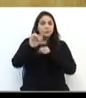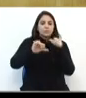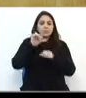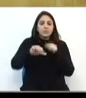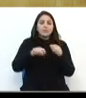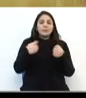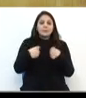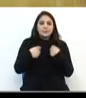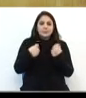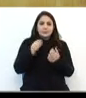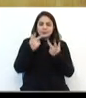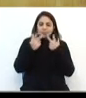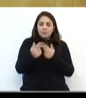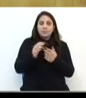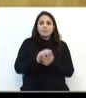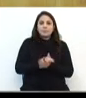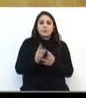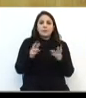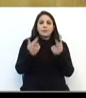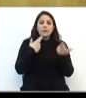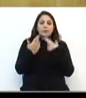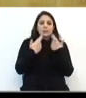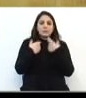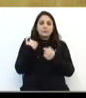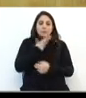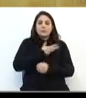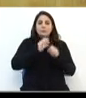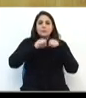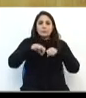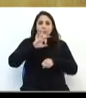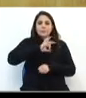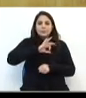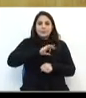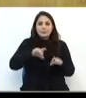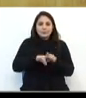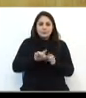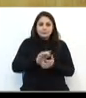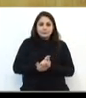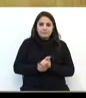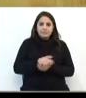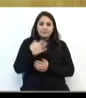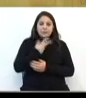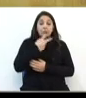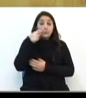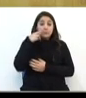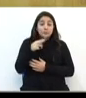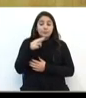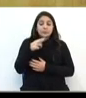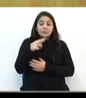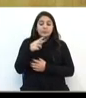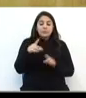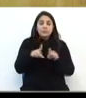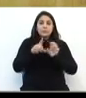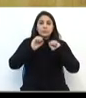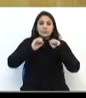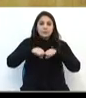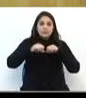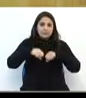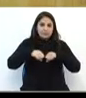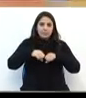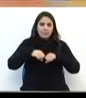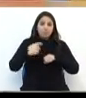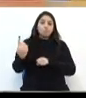modificação. Nós precisamos de modificação também com relação ao nosso sistema policial. Nós vivemos um sistema